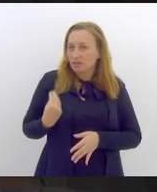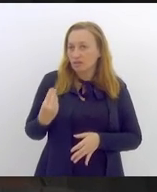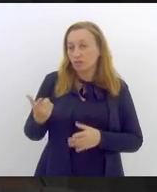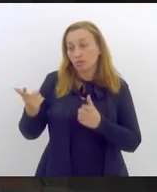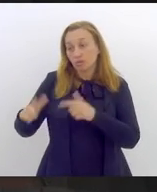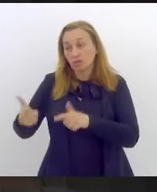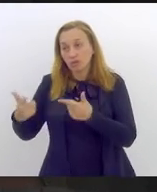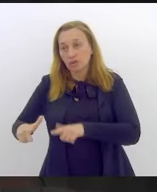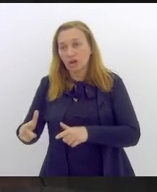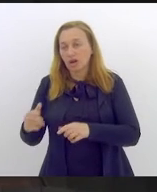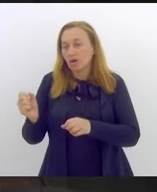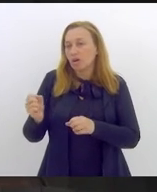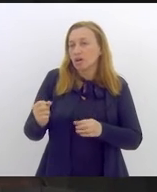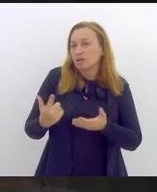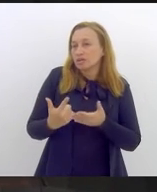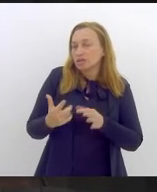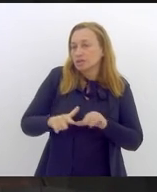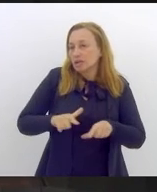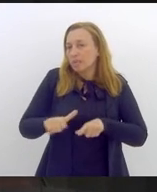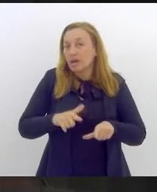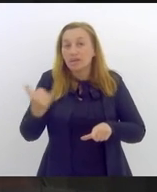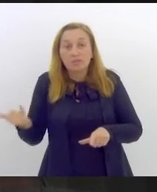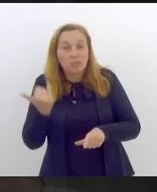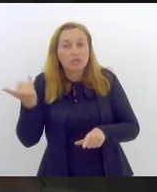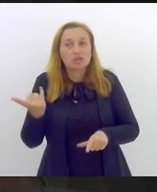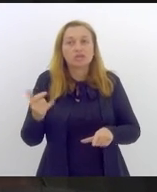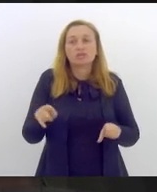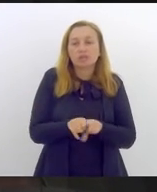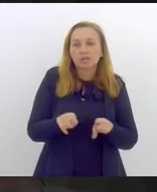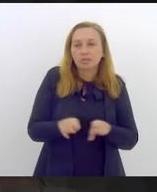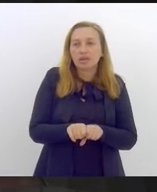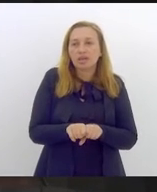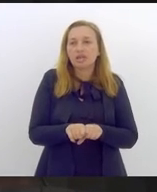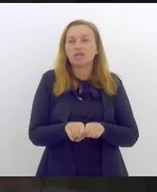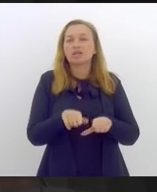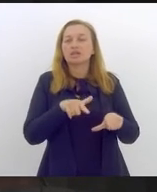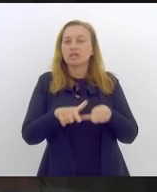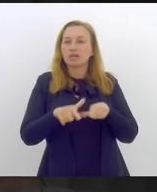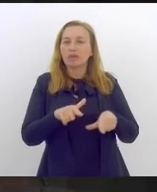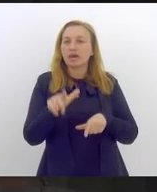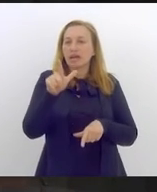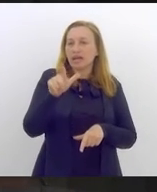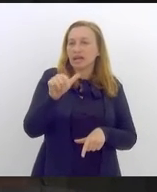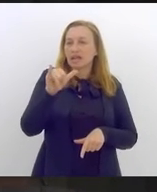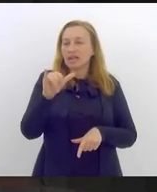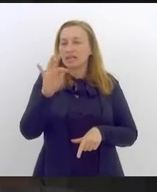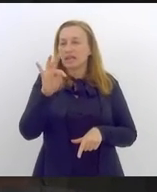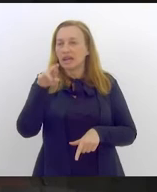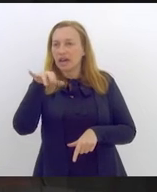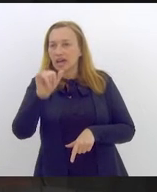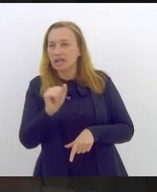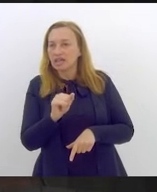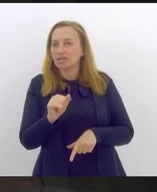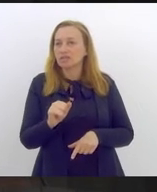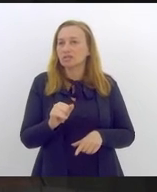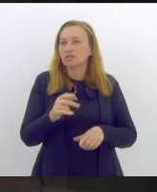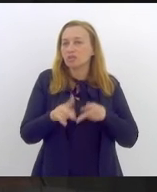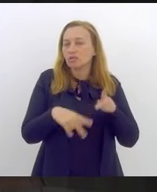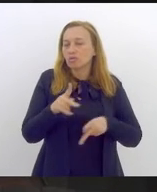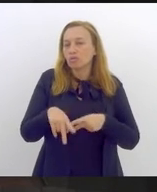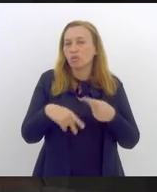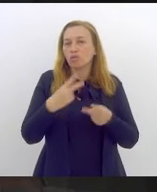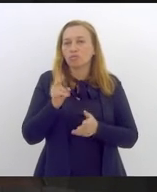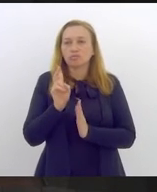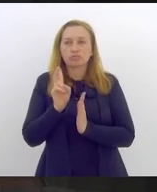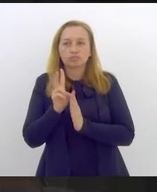obras científicas importantes sobre isso sobre descreveu também obra de literárias sobre sobre a população indígena